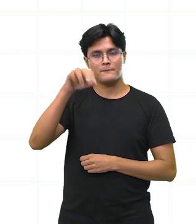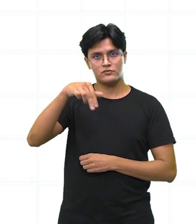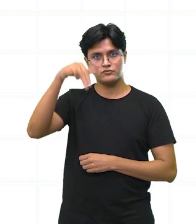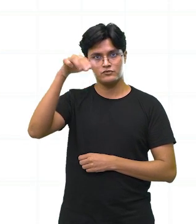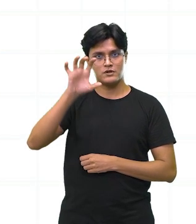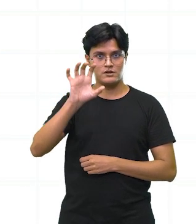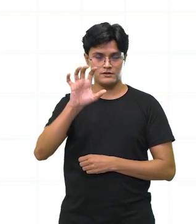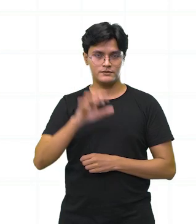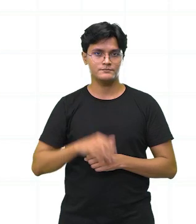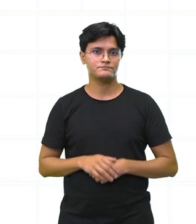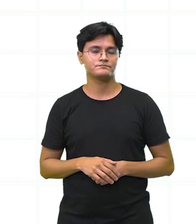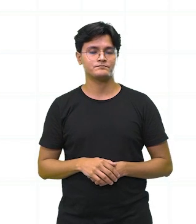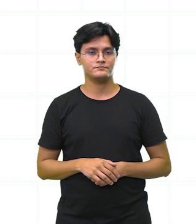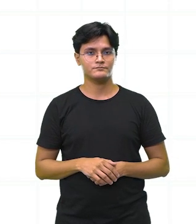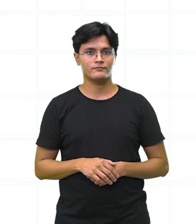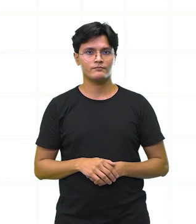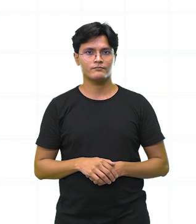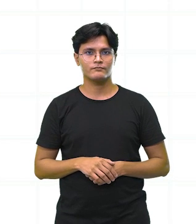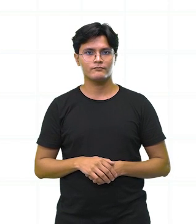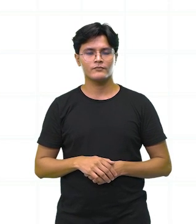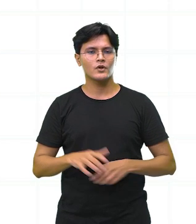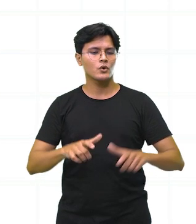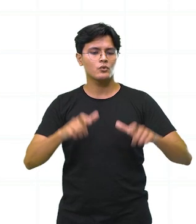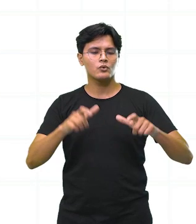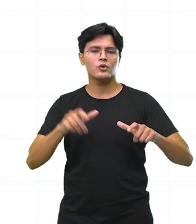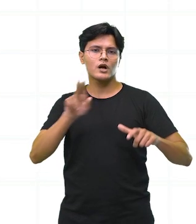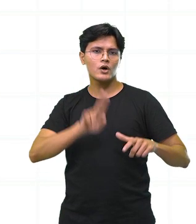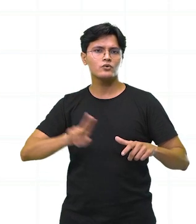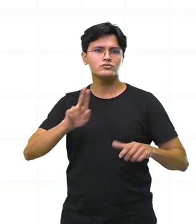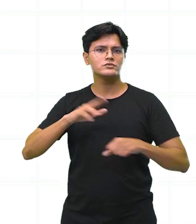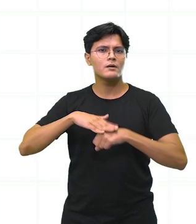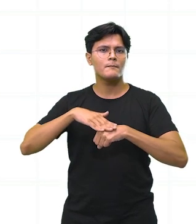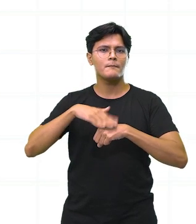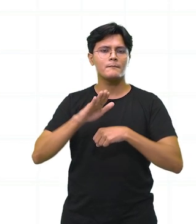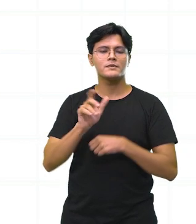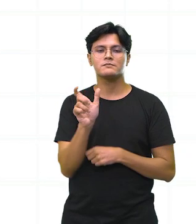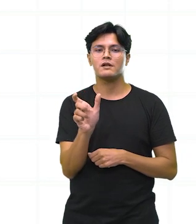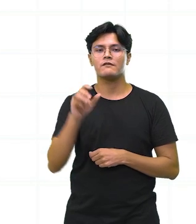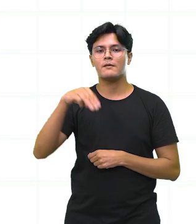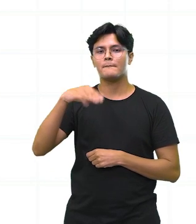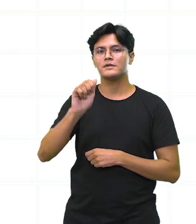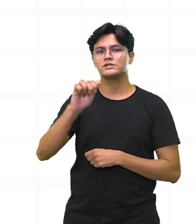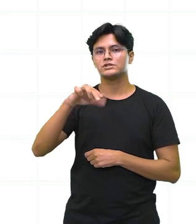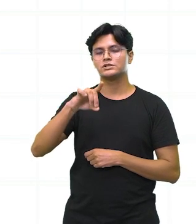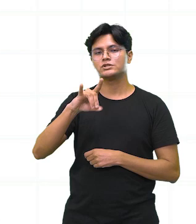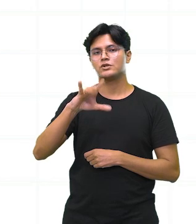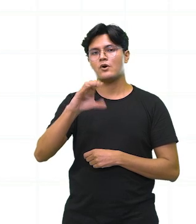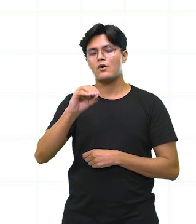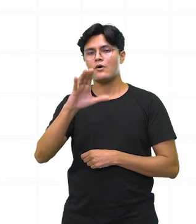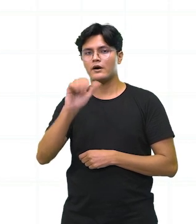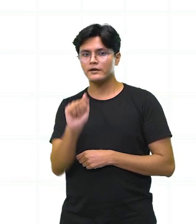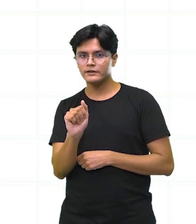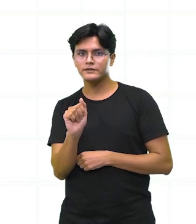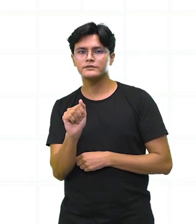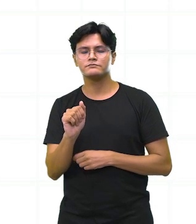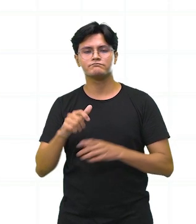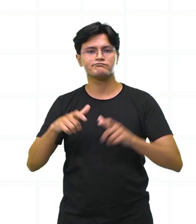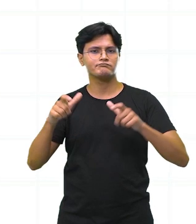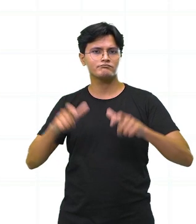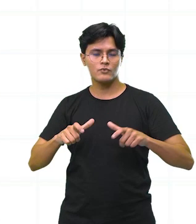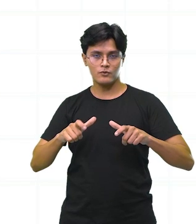mandioca onde é que nós ouvimos bastante aí então o termo mandioca né Mais ou menos aqui na